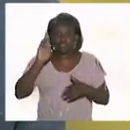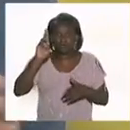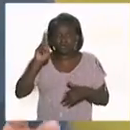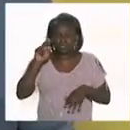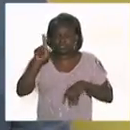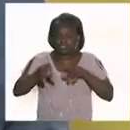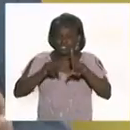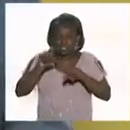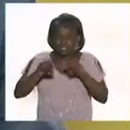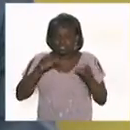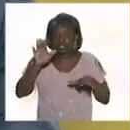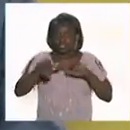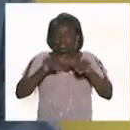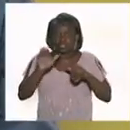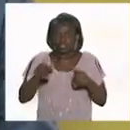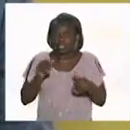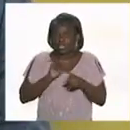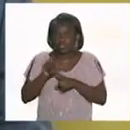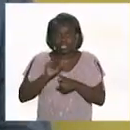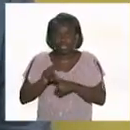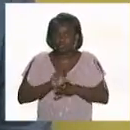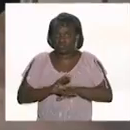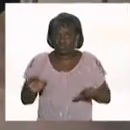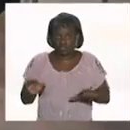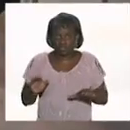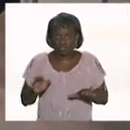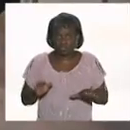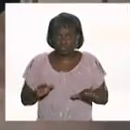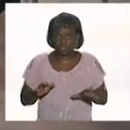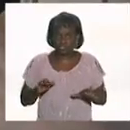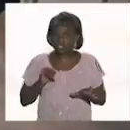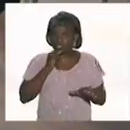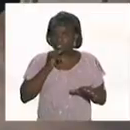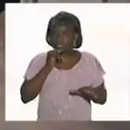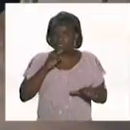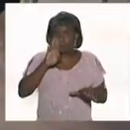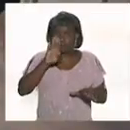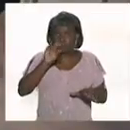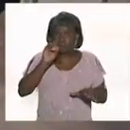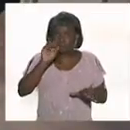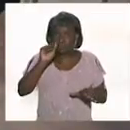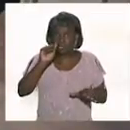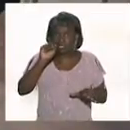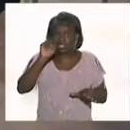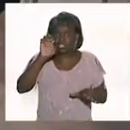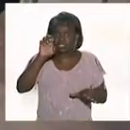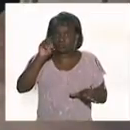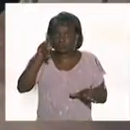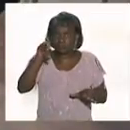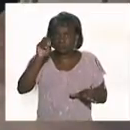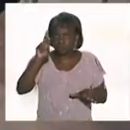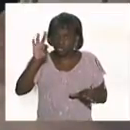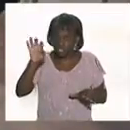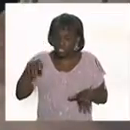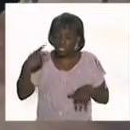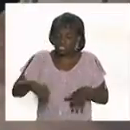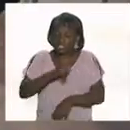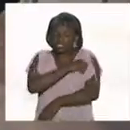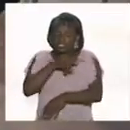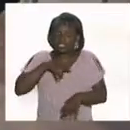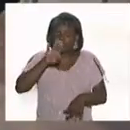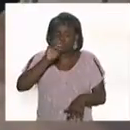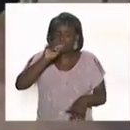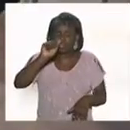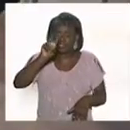geridos de uma forma de tentar contratar. São times de aluguel. Né? São times de aluguel. O Boa Esporte Clube é um exemplo. O Boa Esporte, aqui no Rio tem um exemplo. Boa